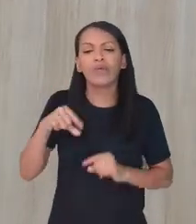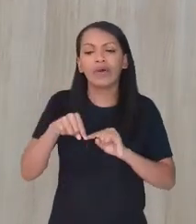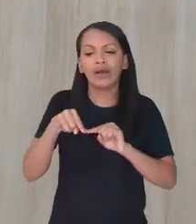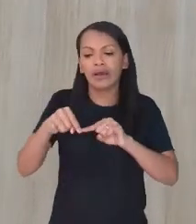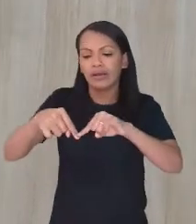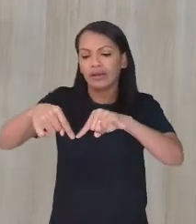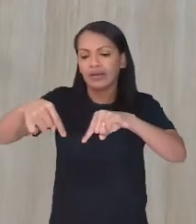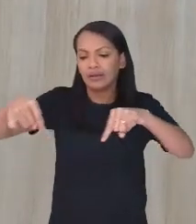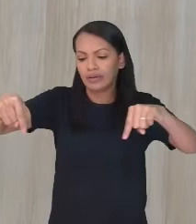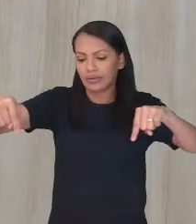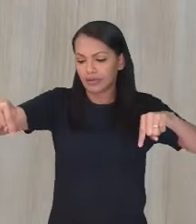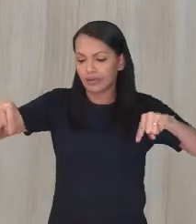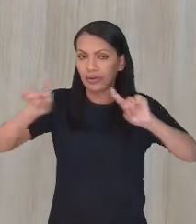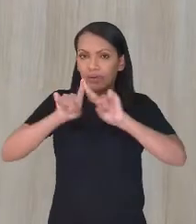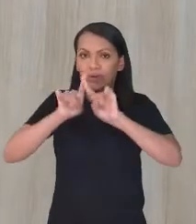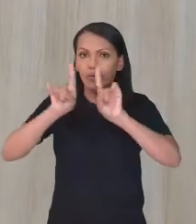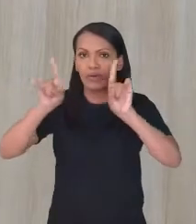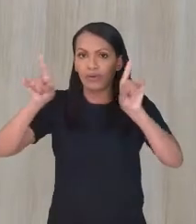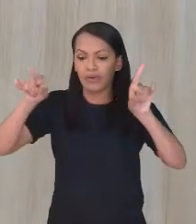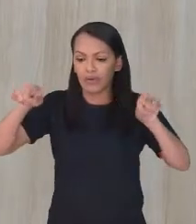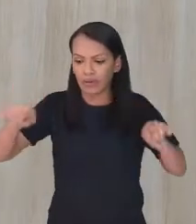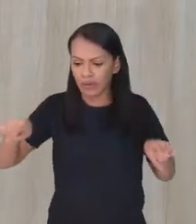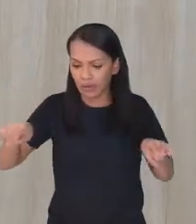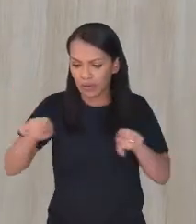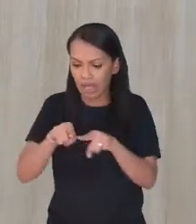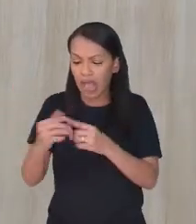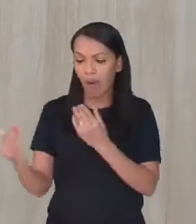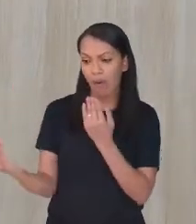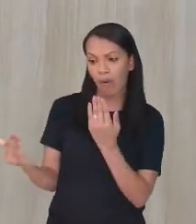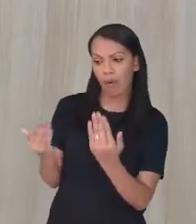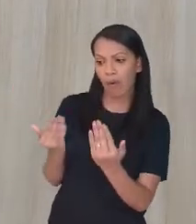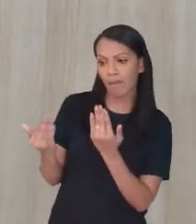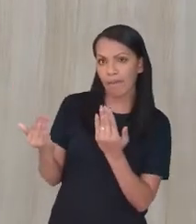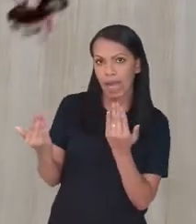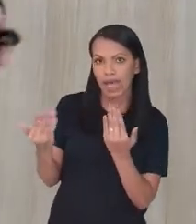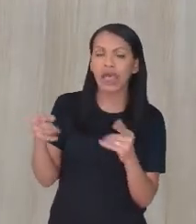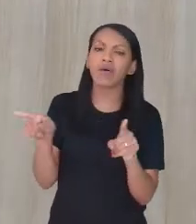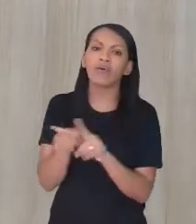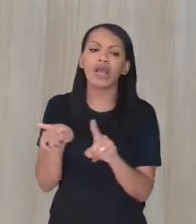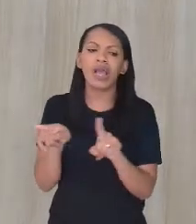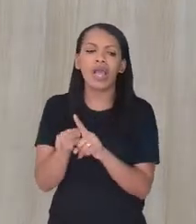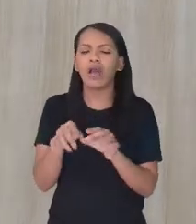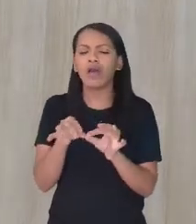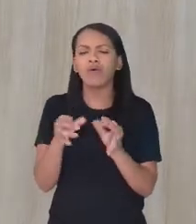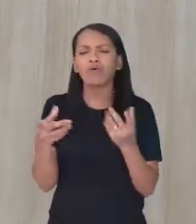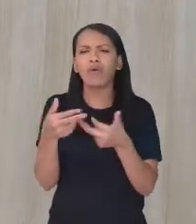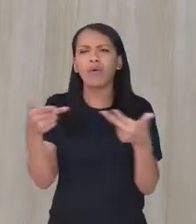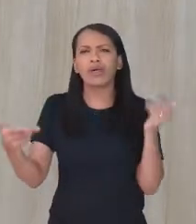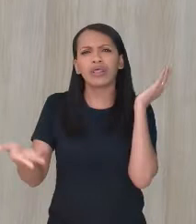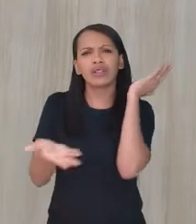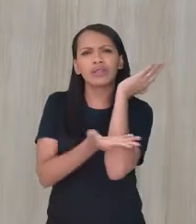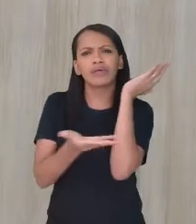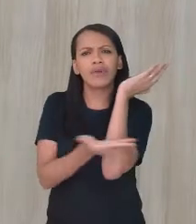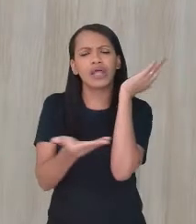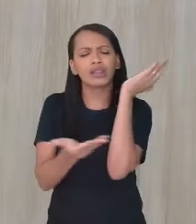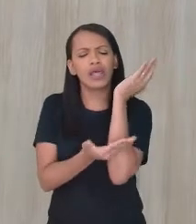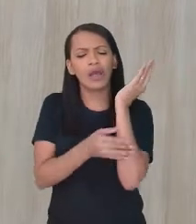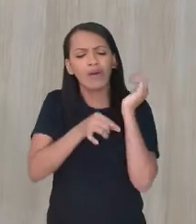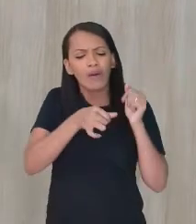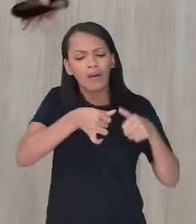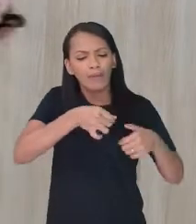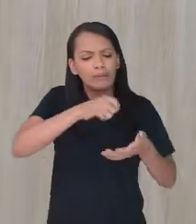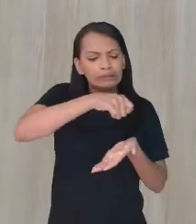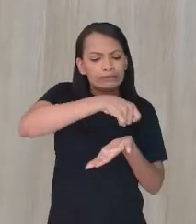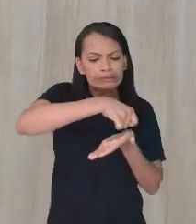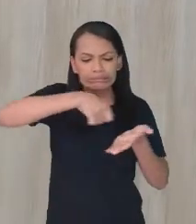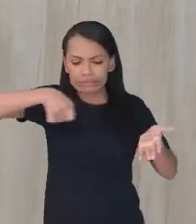terrenos, né, para comparar com o terreno do vizinho, com pedaços de madeira, certo? Eles faziam riscos no